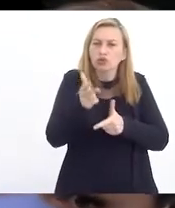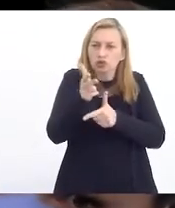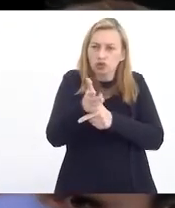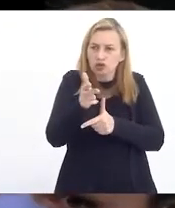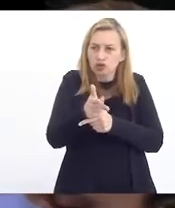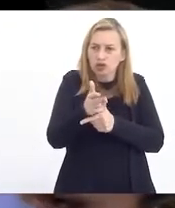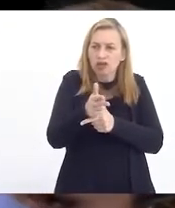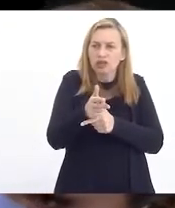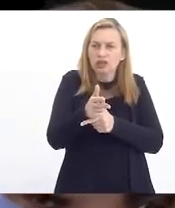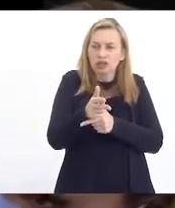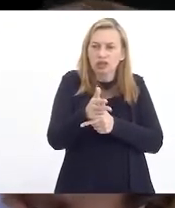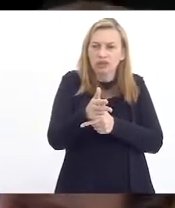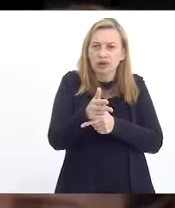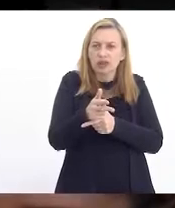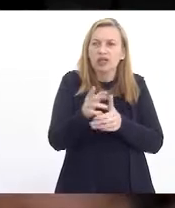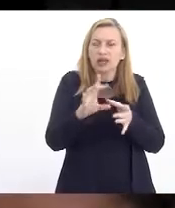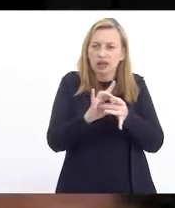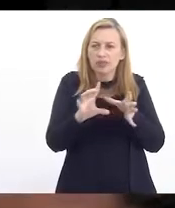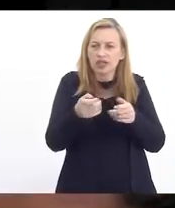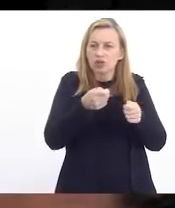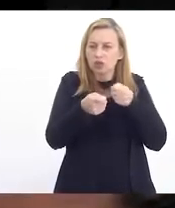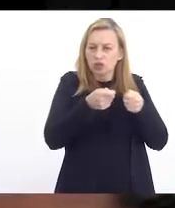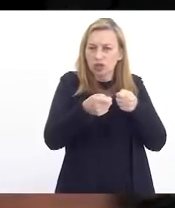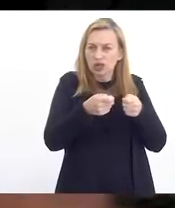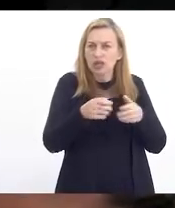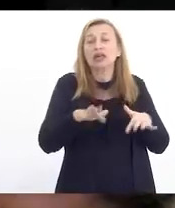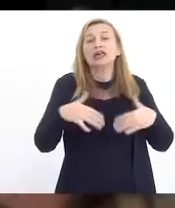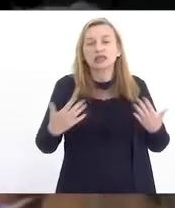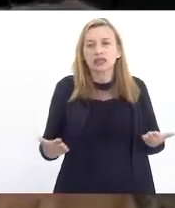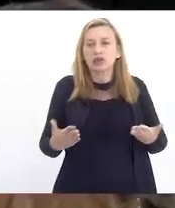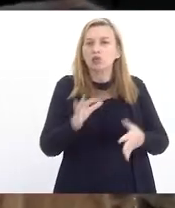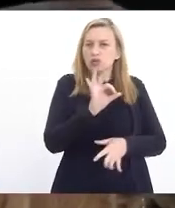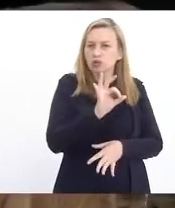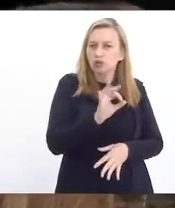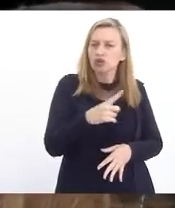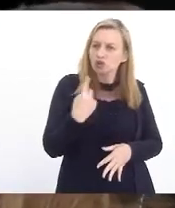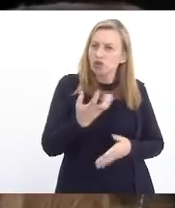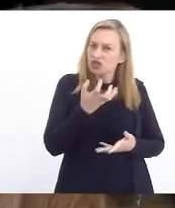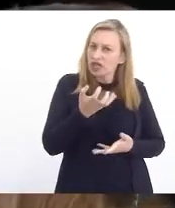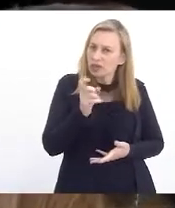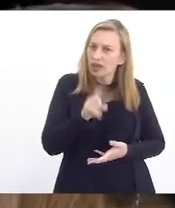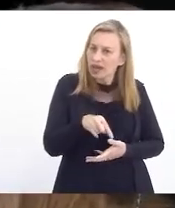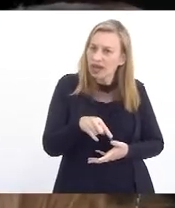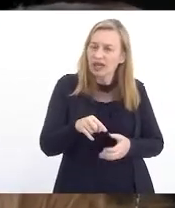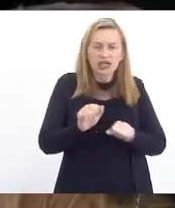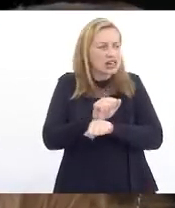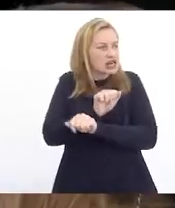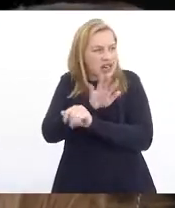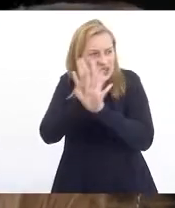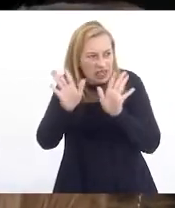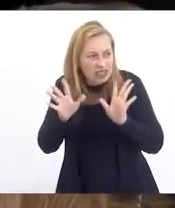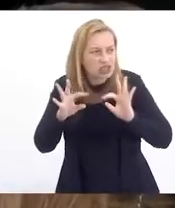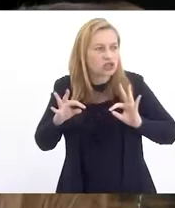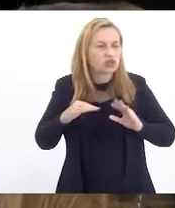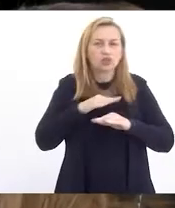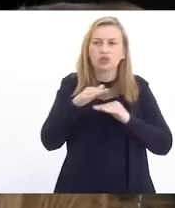por uma câmera disponibilizada pela controladoria. Então, a lógica que nós pretendemos é total transparência